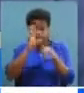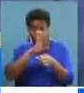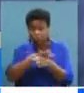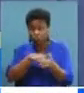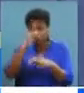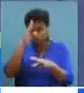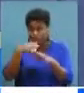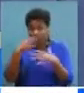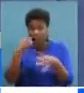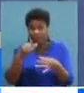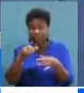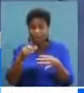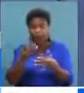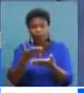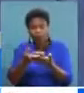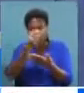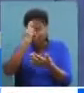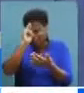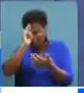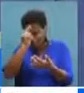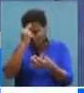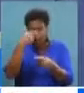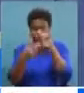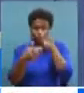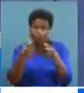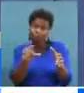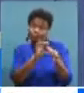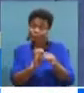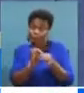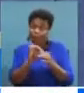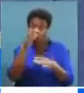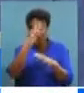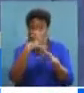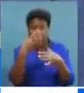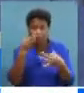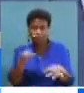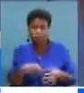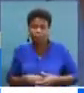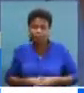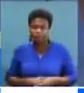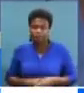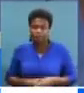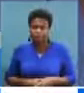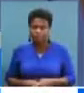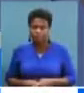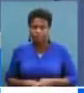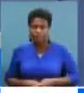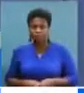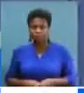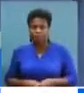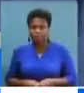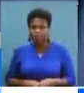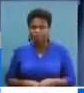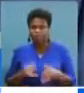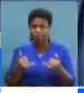também assegurar a resiliência das populações face às catástrofes. A resiliência da população face aos diferentes catástrofes.